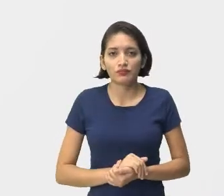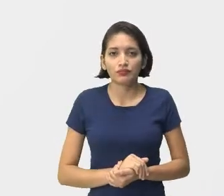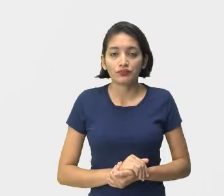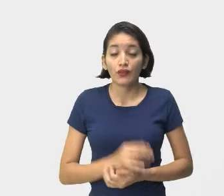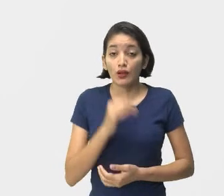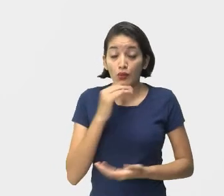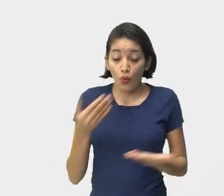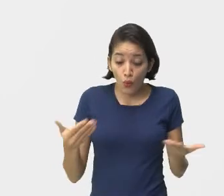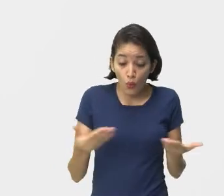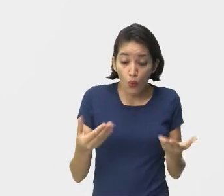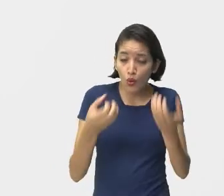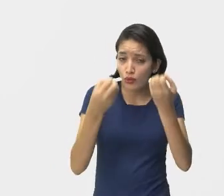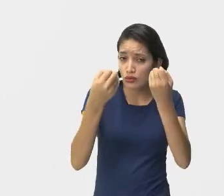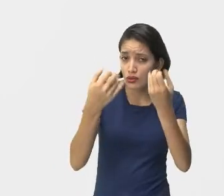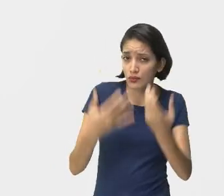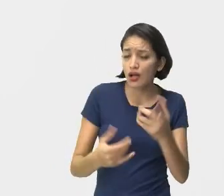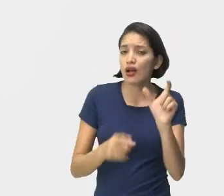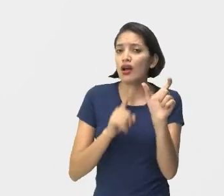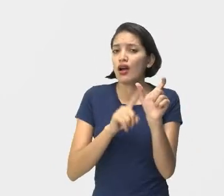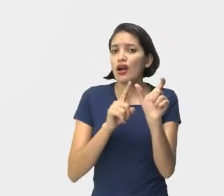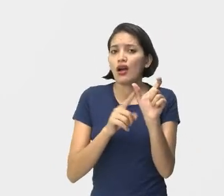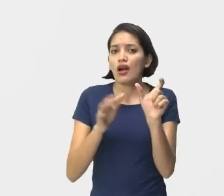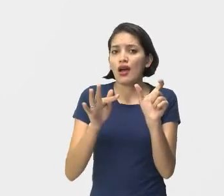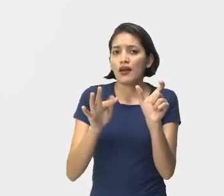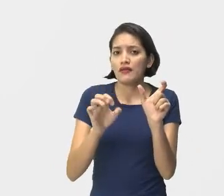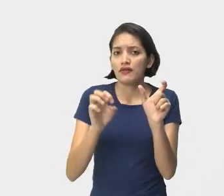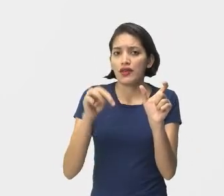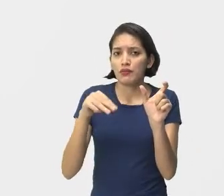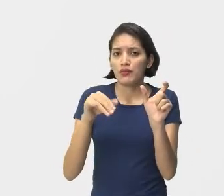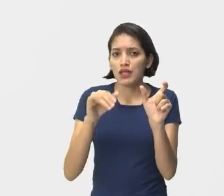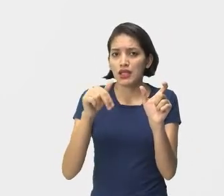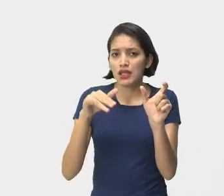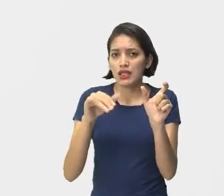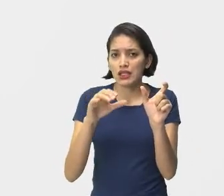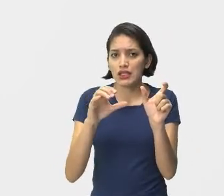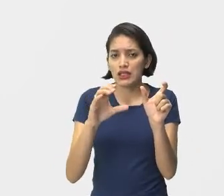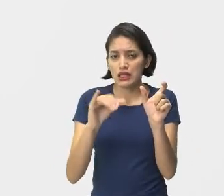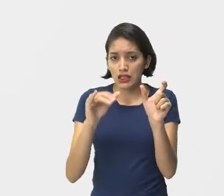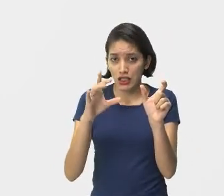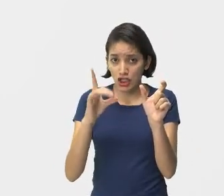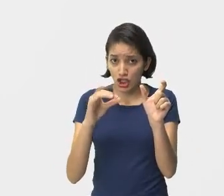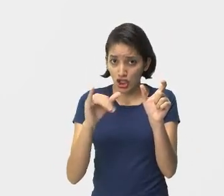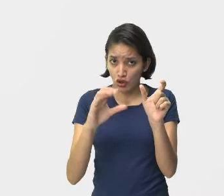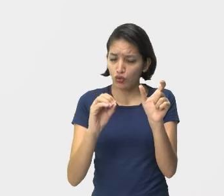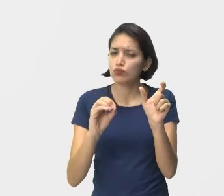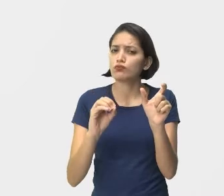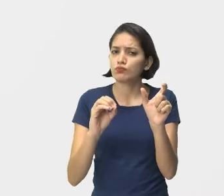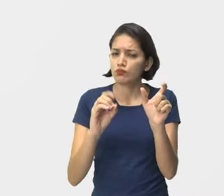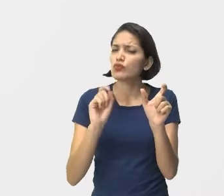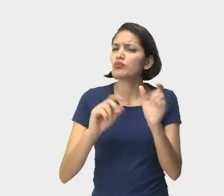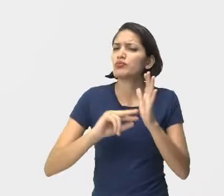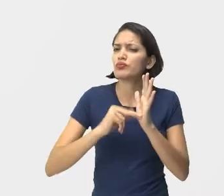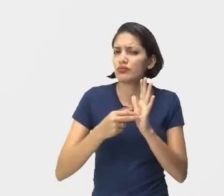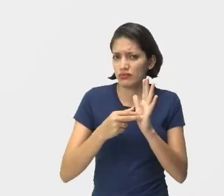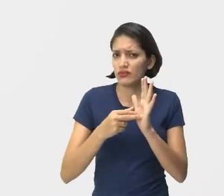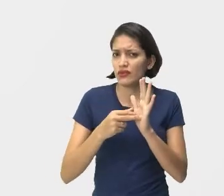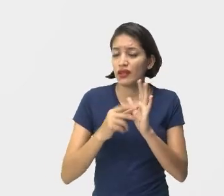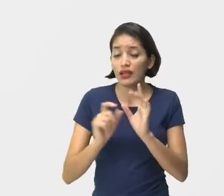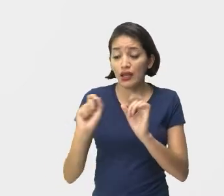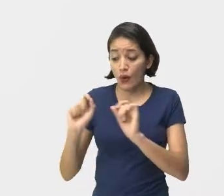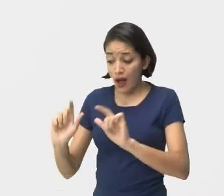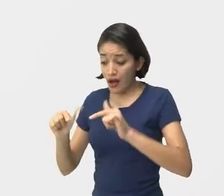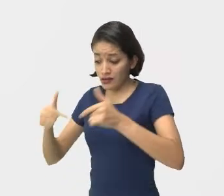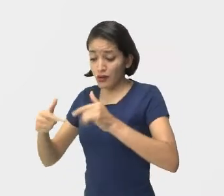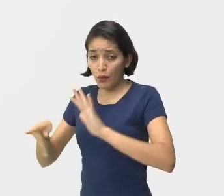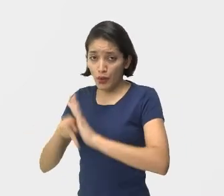Hoje nós falamos muito da palavra feminicídio. Se nós não observarmos que é resultado da ação